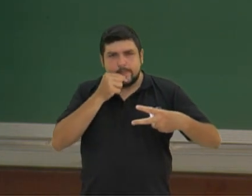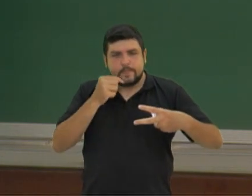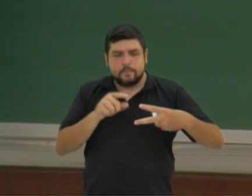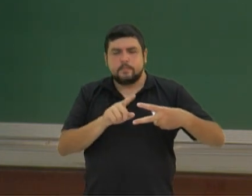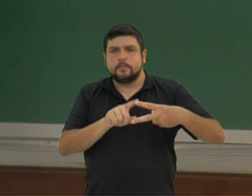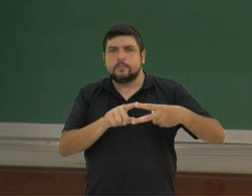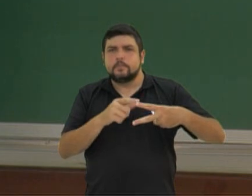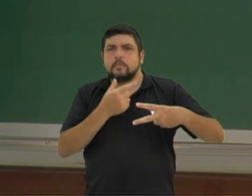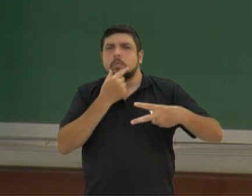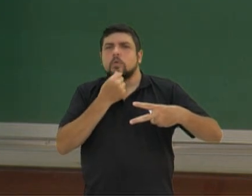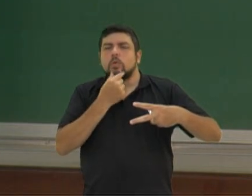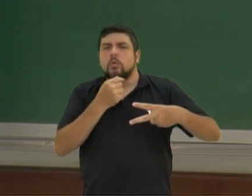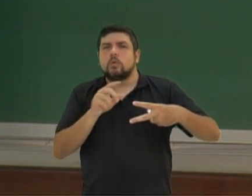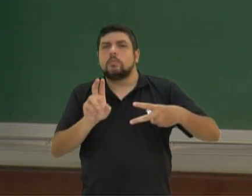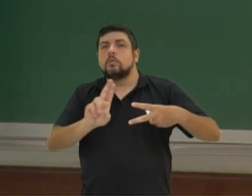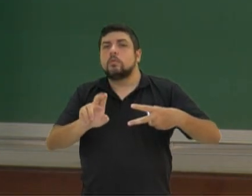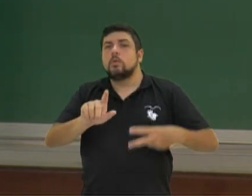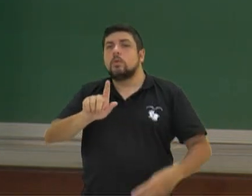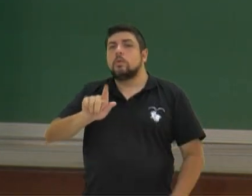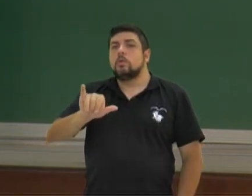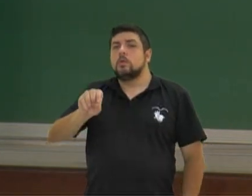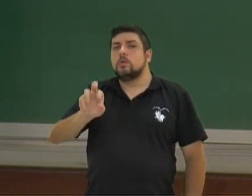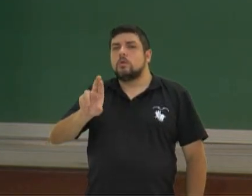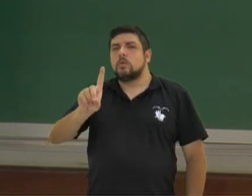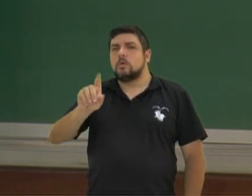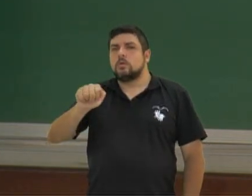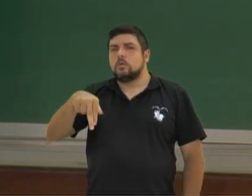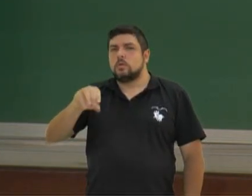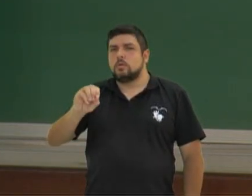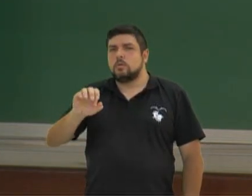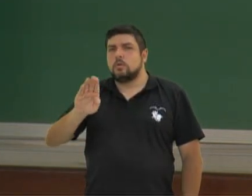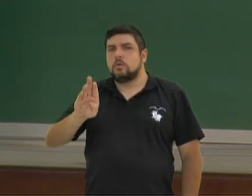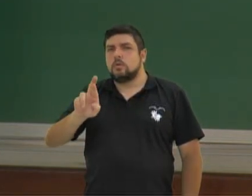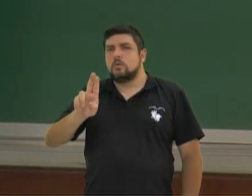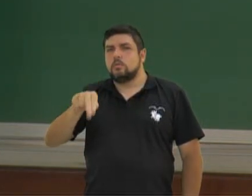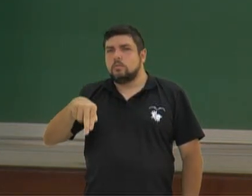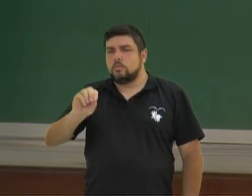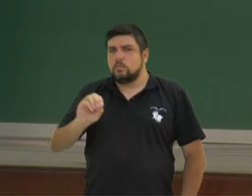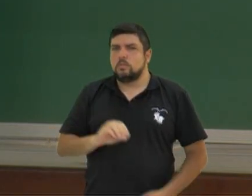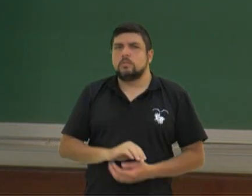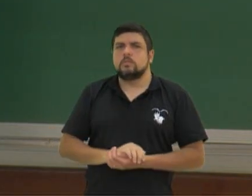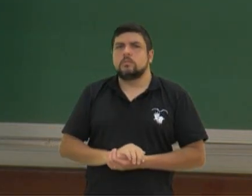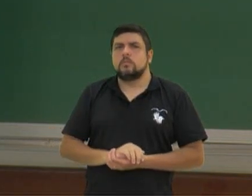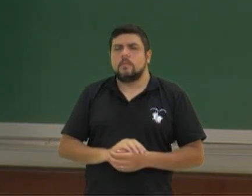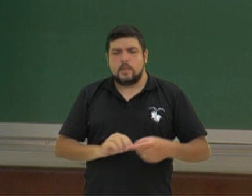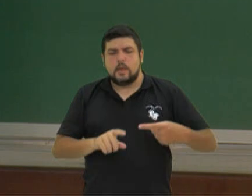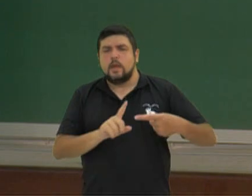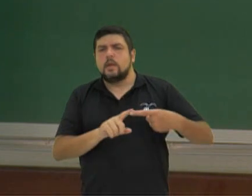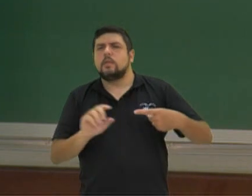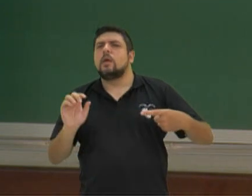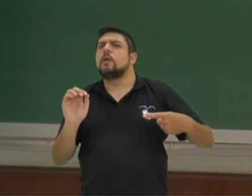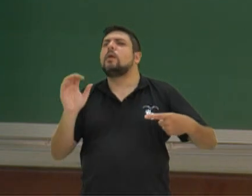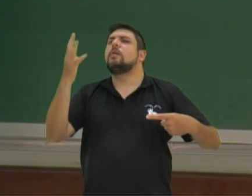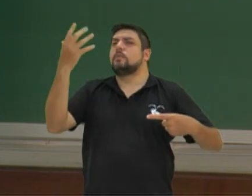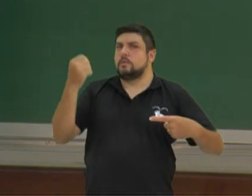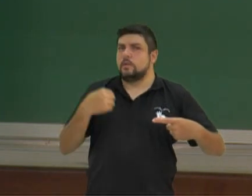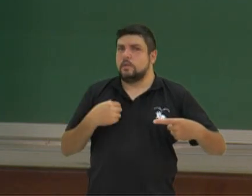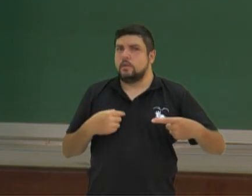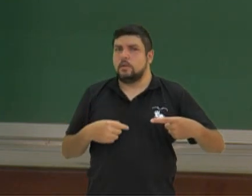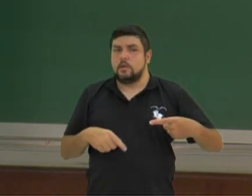cara chamado Giordano Bruno. Gente, sabe o que acontece com o Giordano Bruno? Ele vai